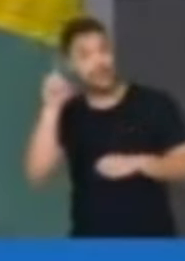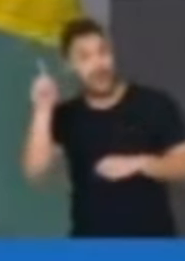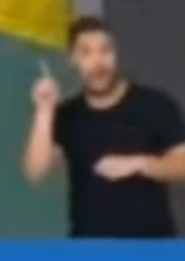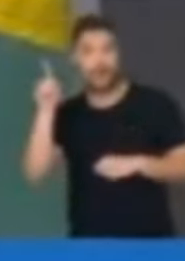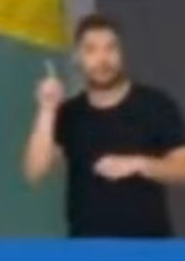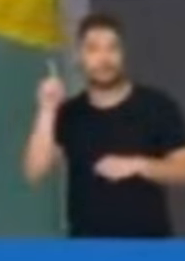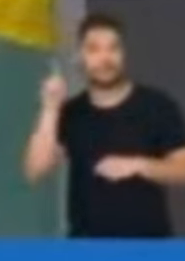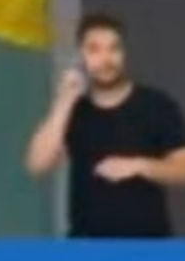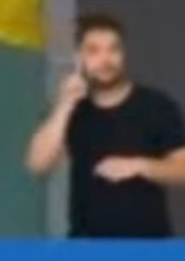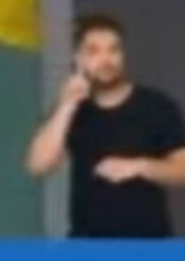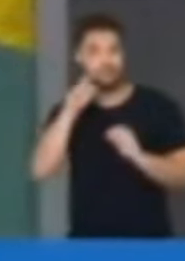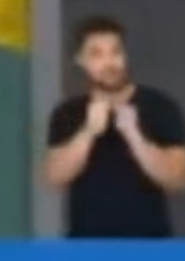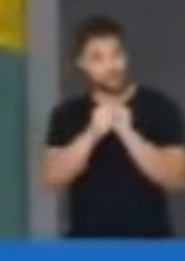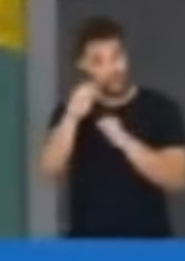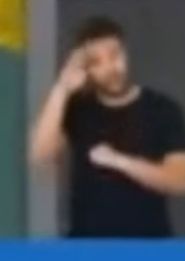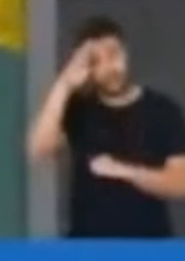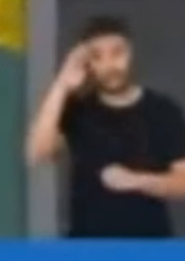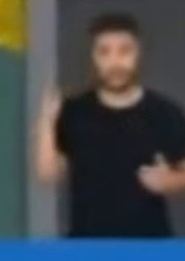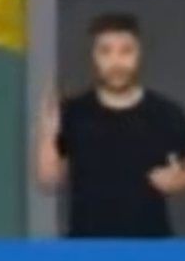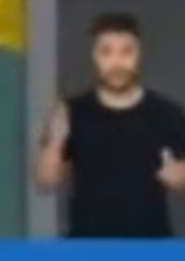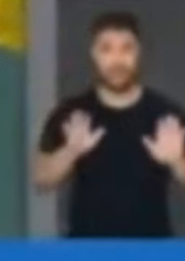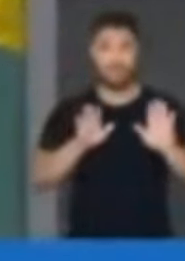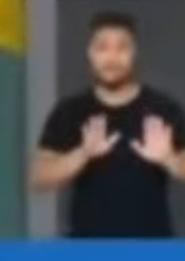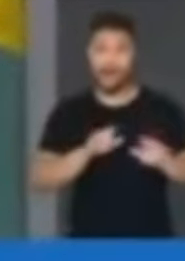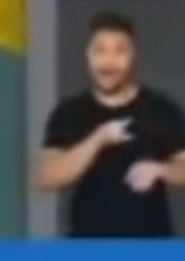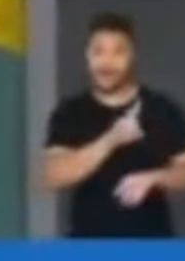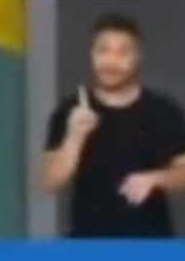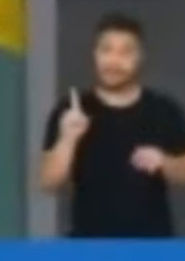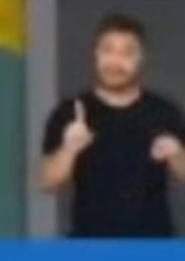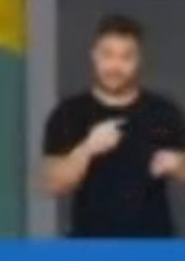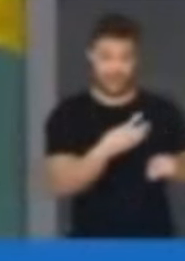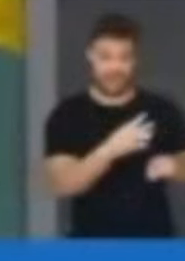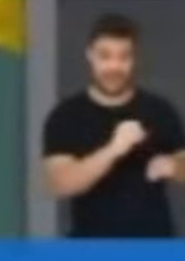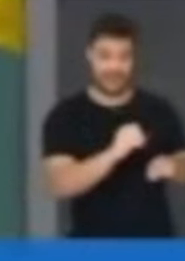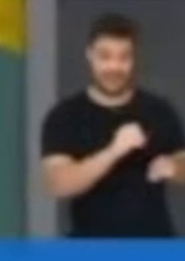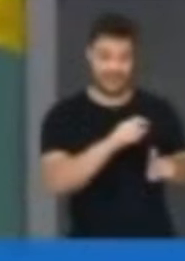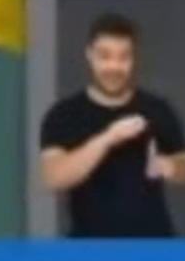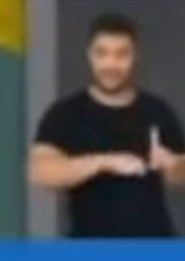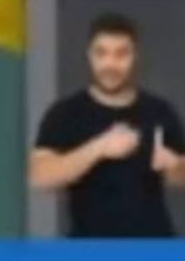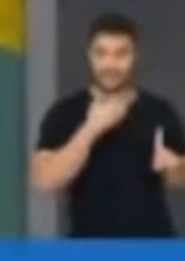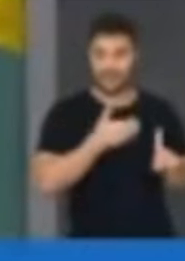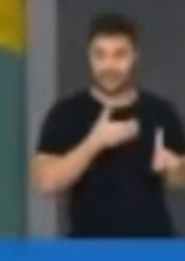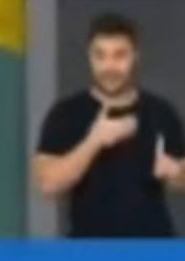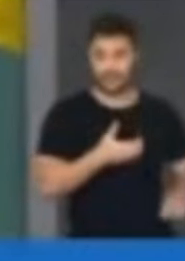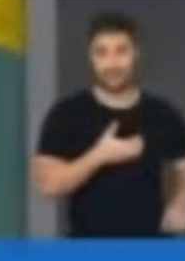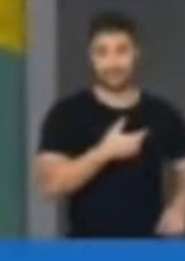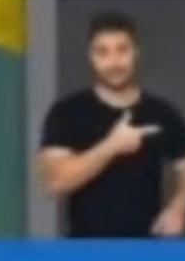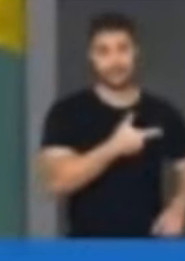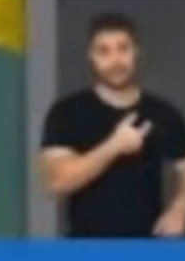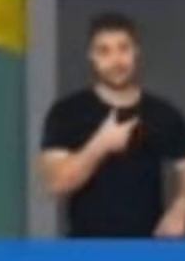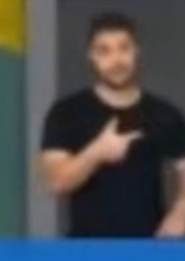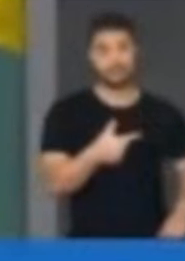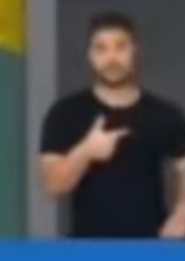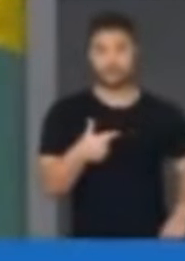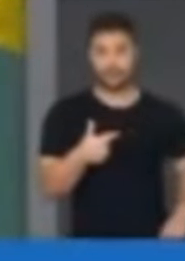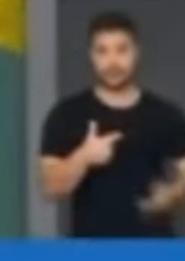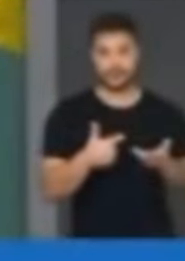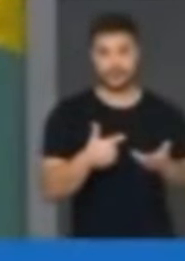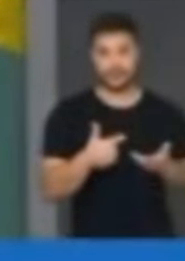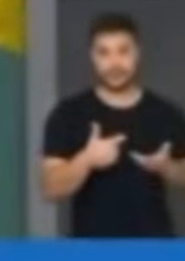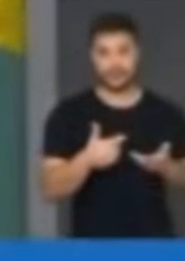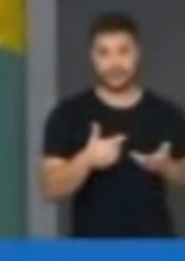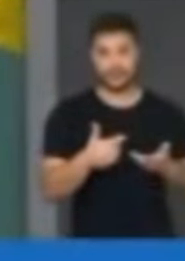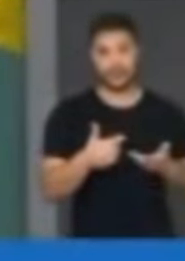Bolsonaro. Só que, nessa data de 30 de dezembro, né, de 2022, depois do segundo